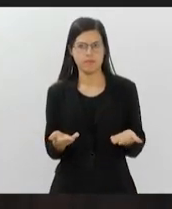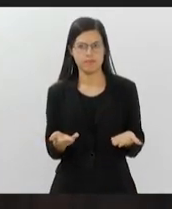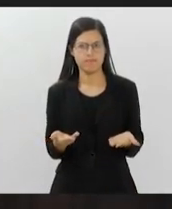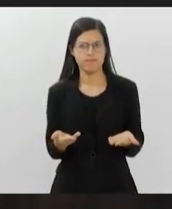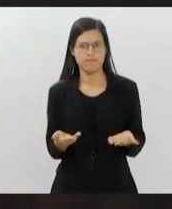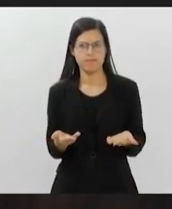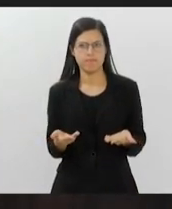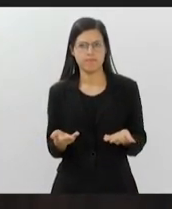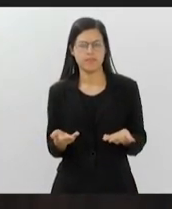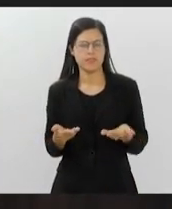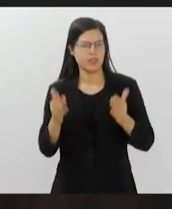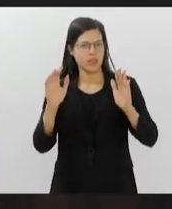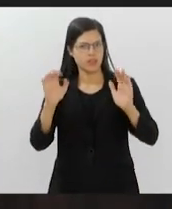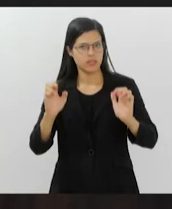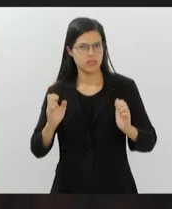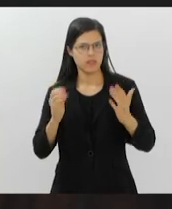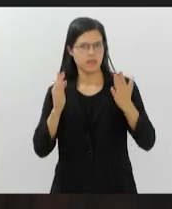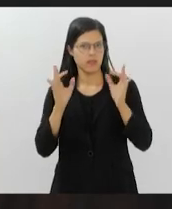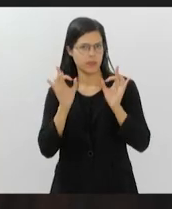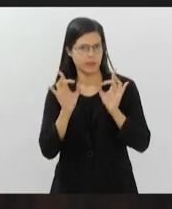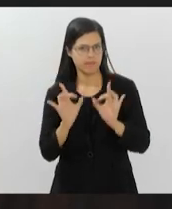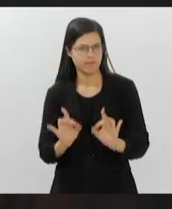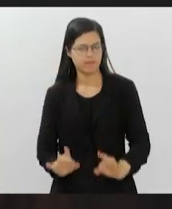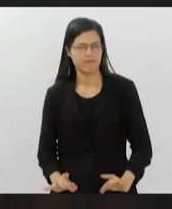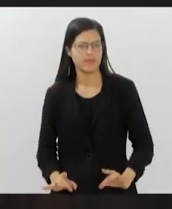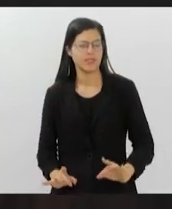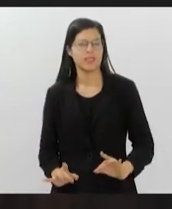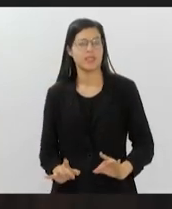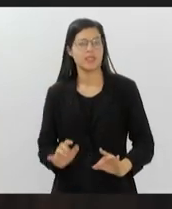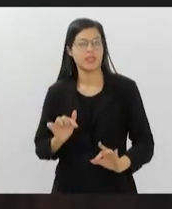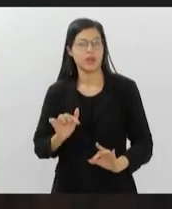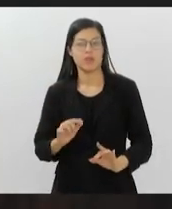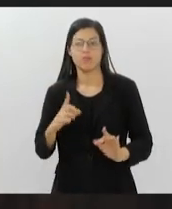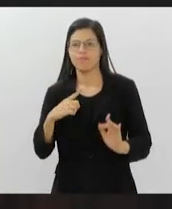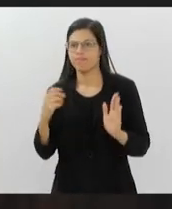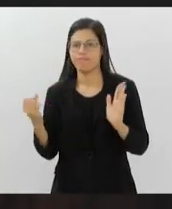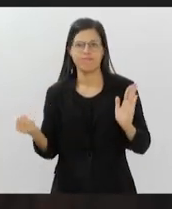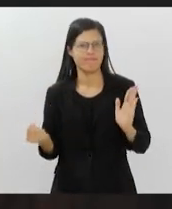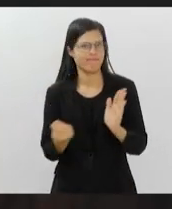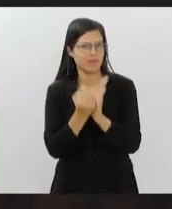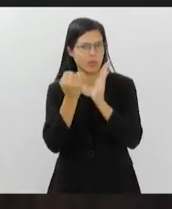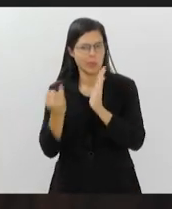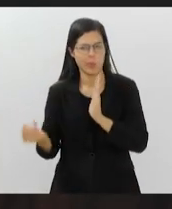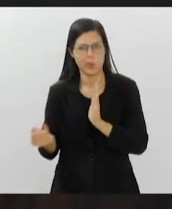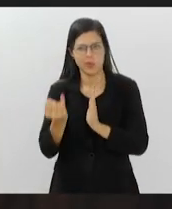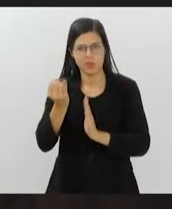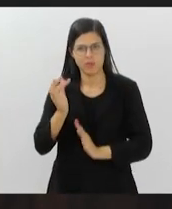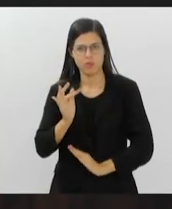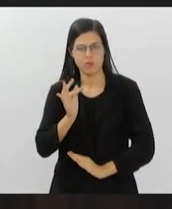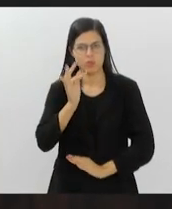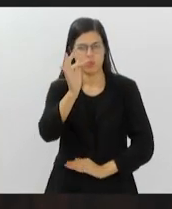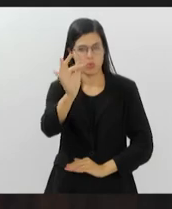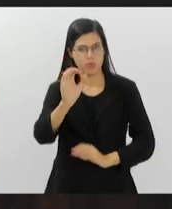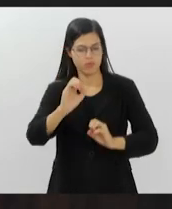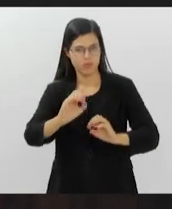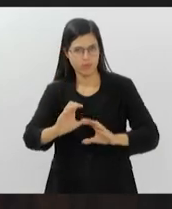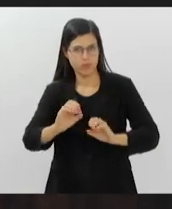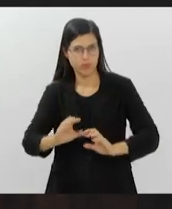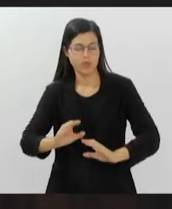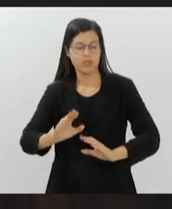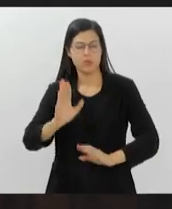nesta cerimônia especial, estamos celebrando um marco importante para o futuro da educação do